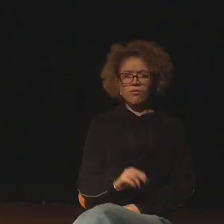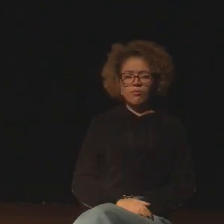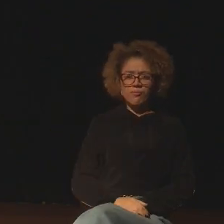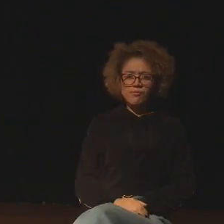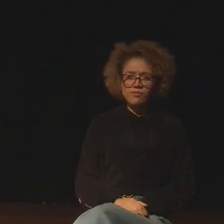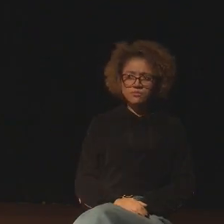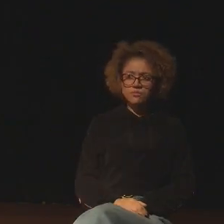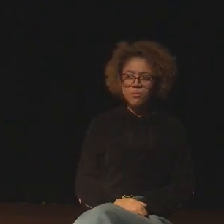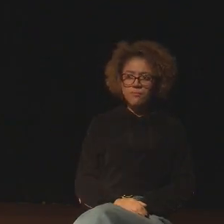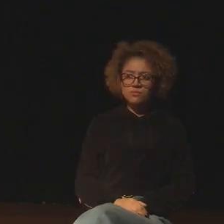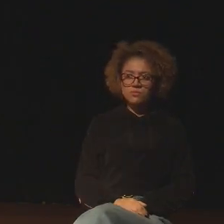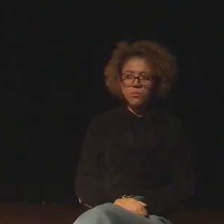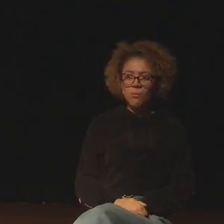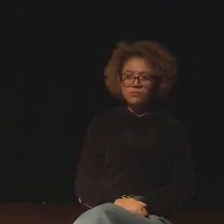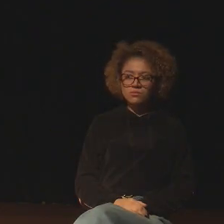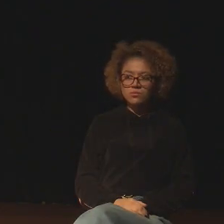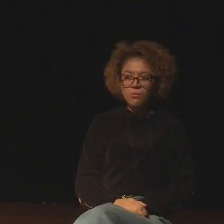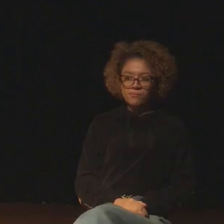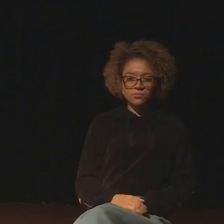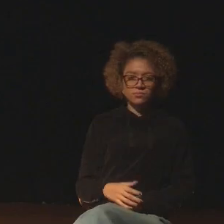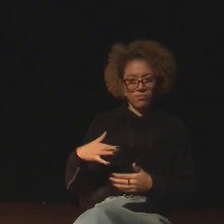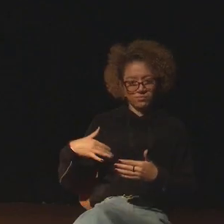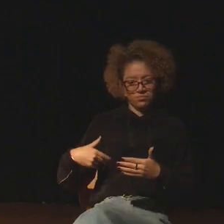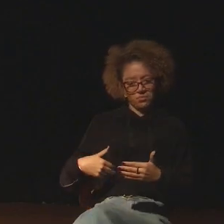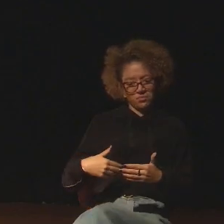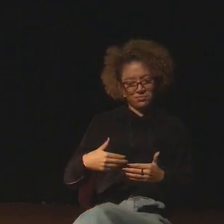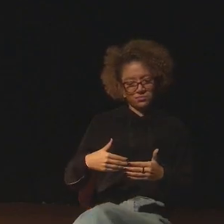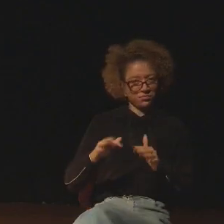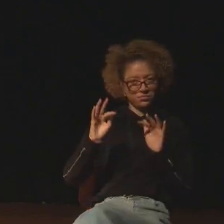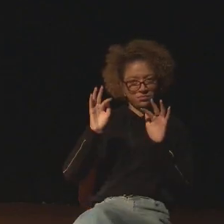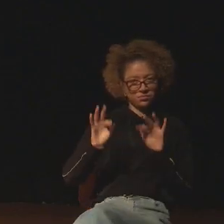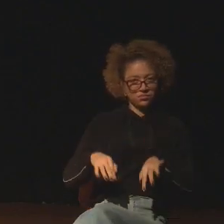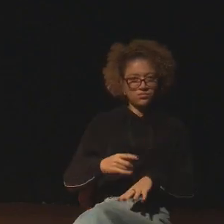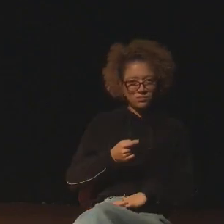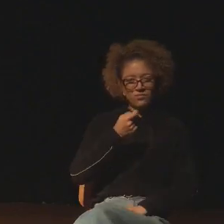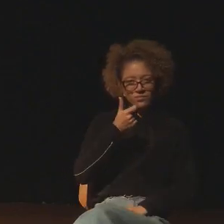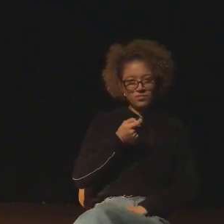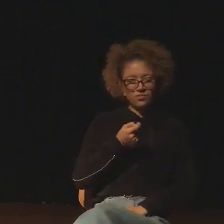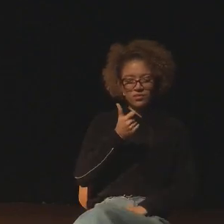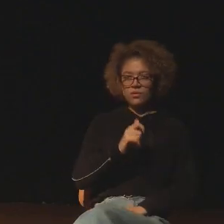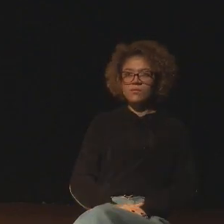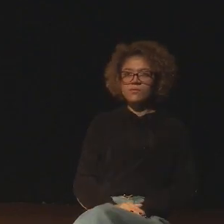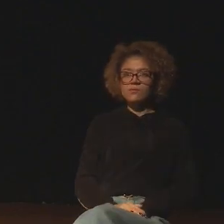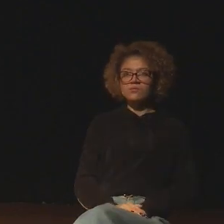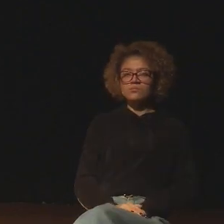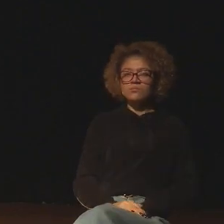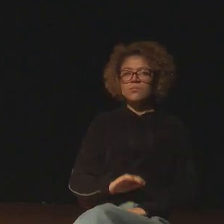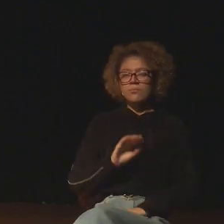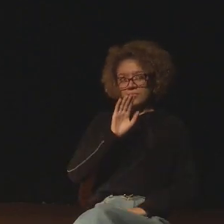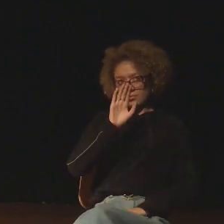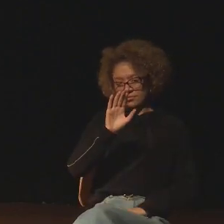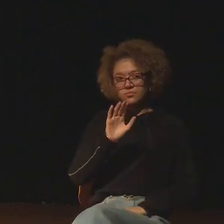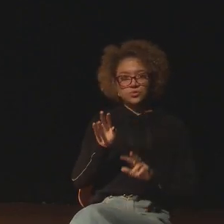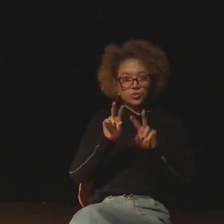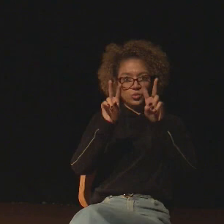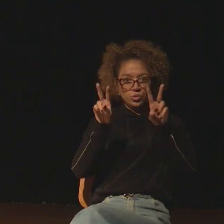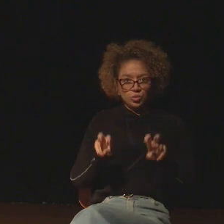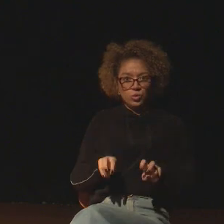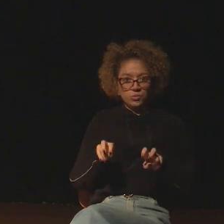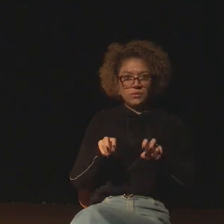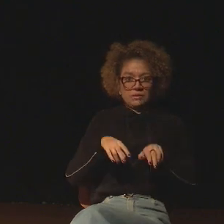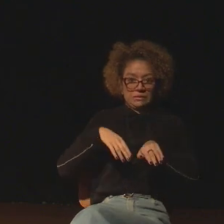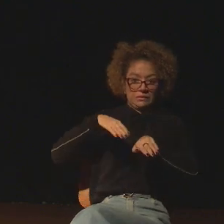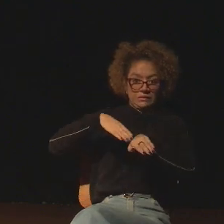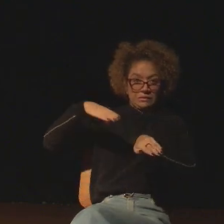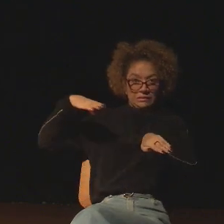para encaminhar, pelo menos da nossa parte aqui, acho que tem esse problema de trânsito, de uma forma